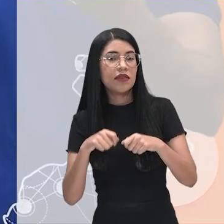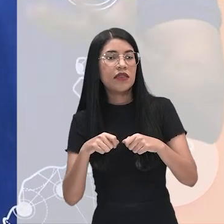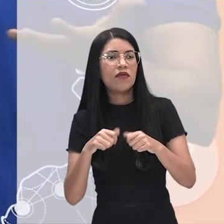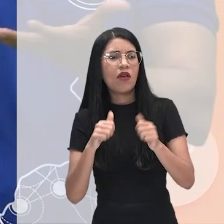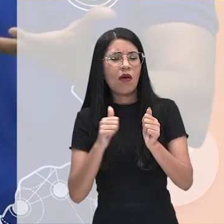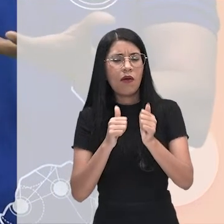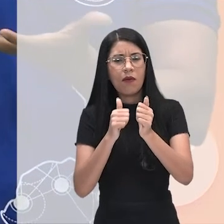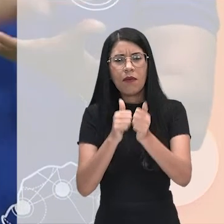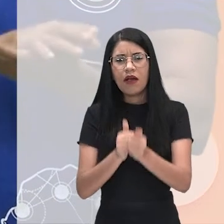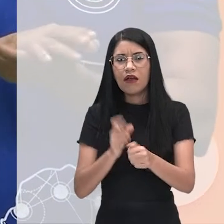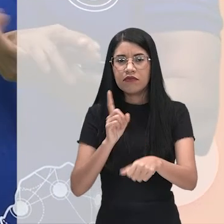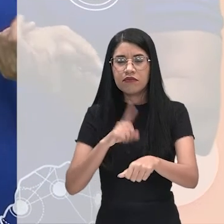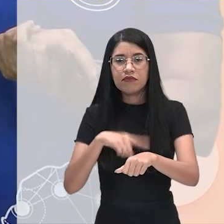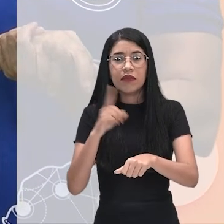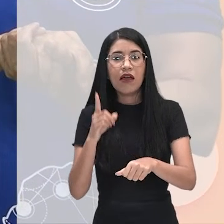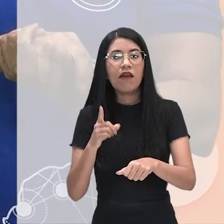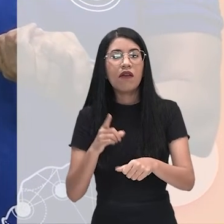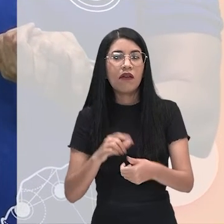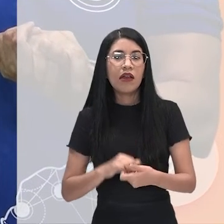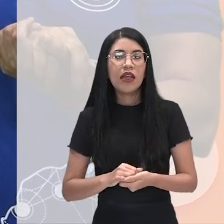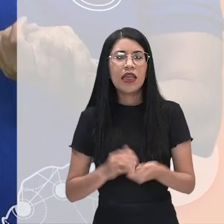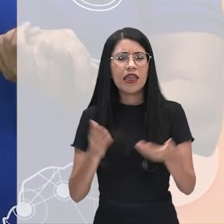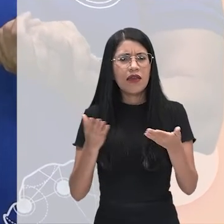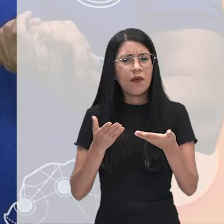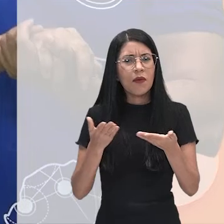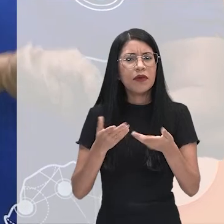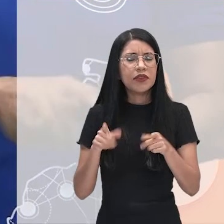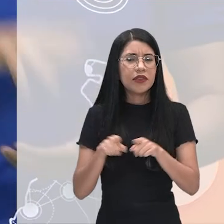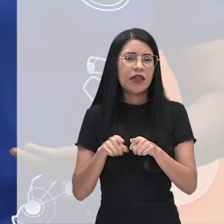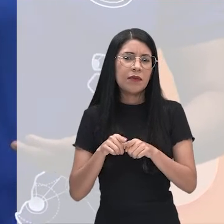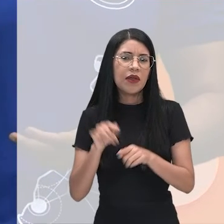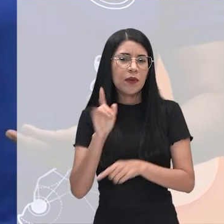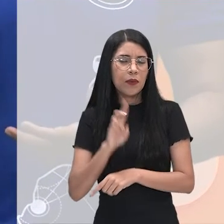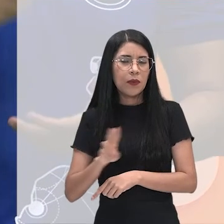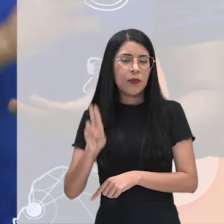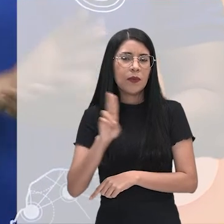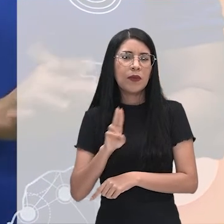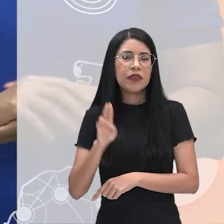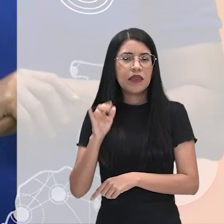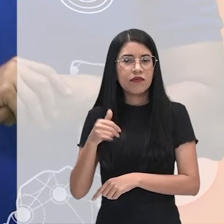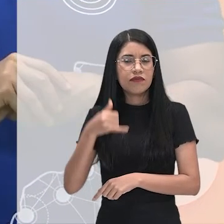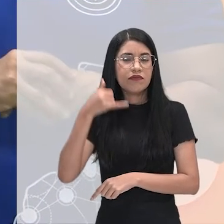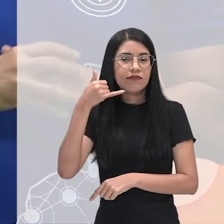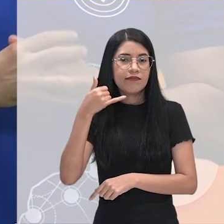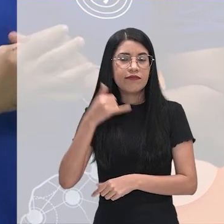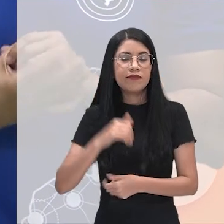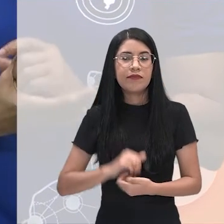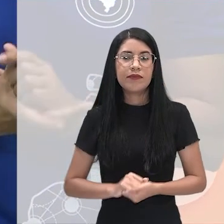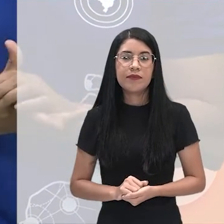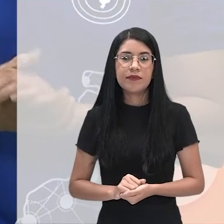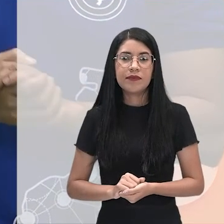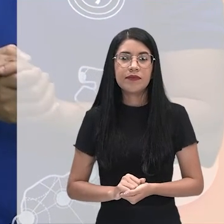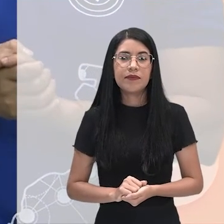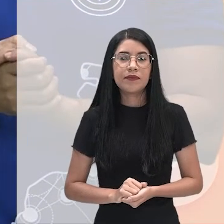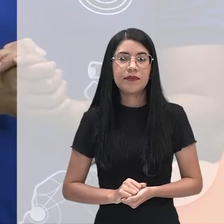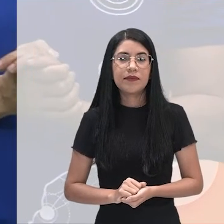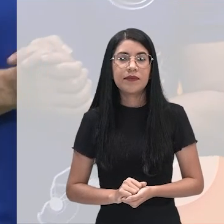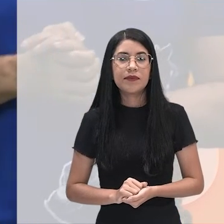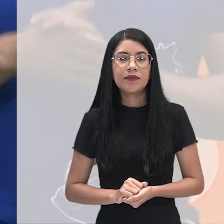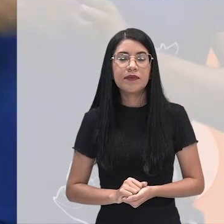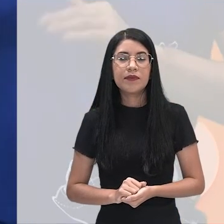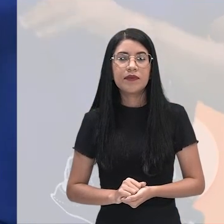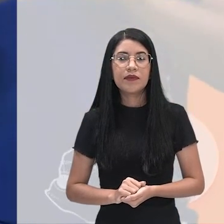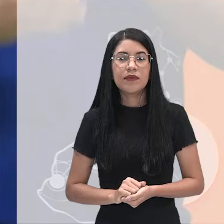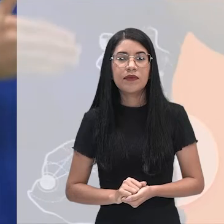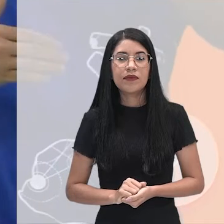espaço geográfico do urbano, tá bom? Chegamos à terceira revolução